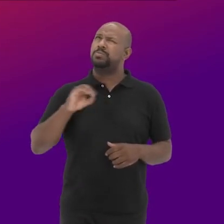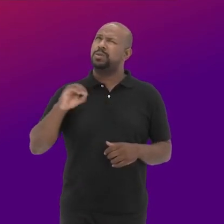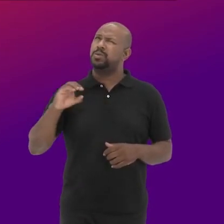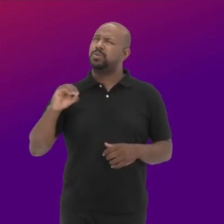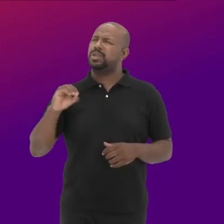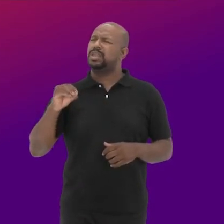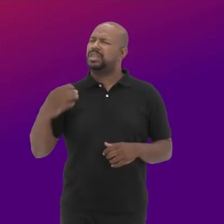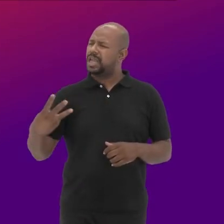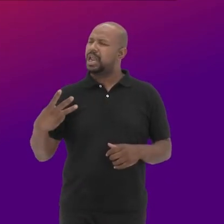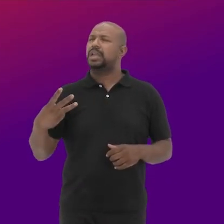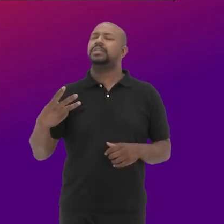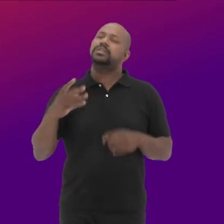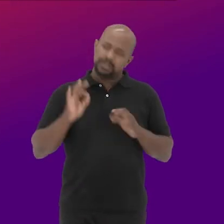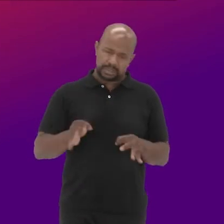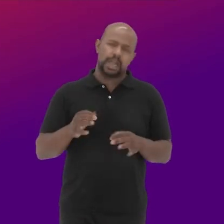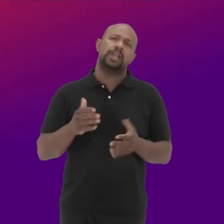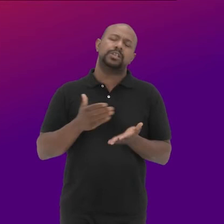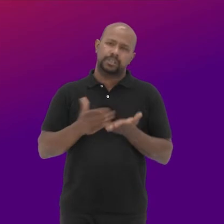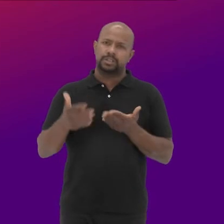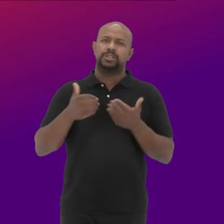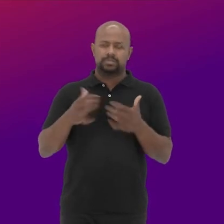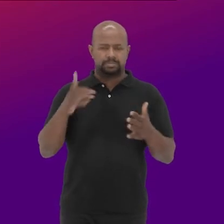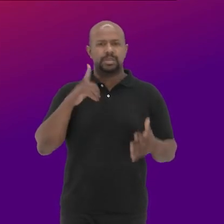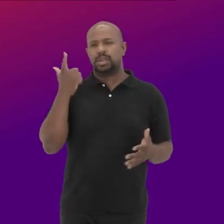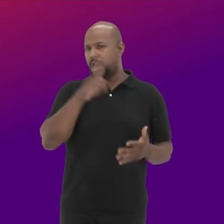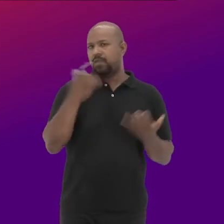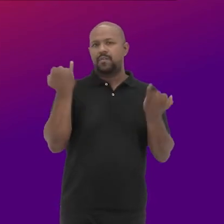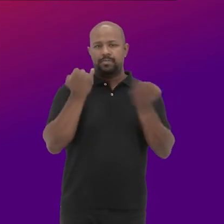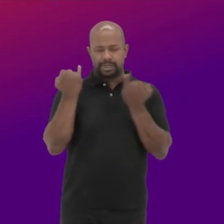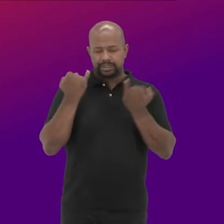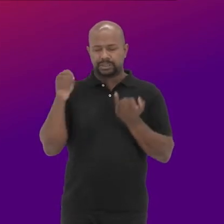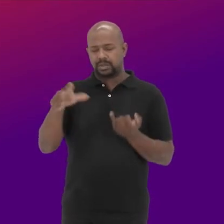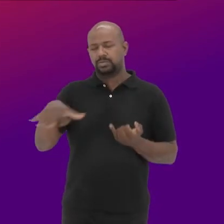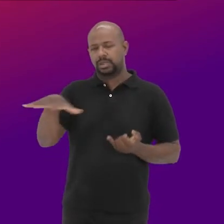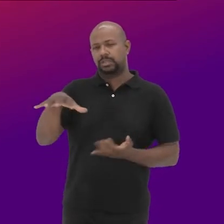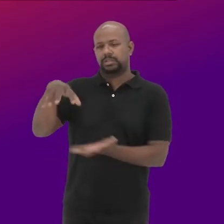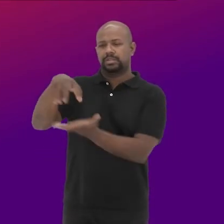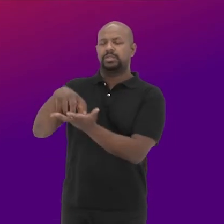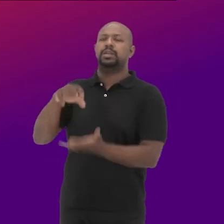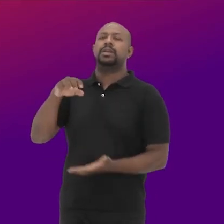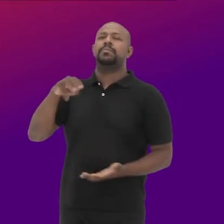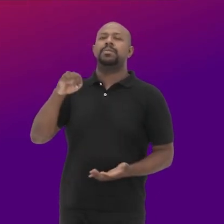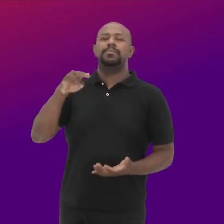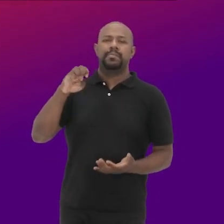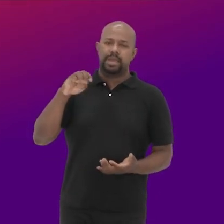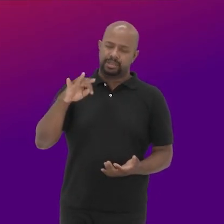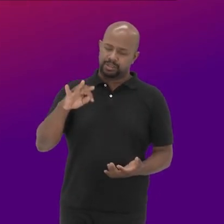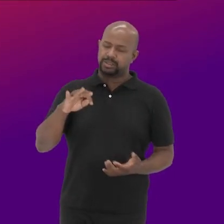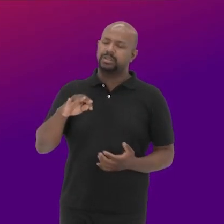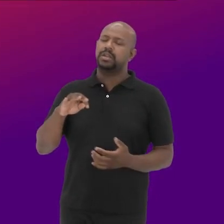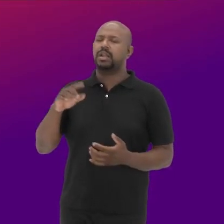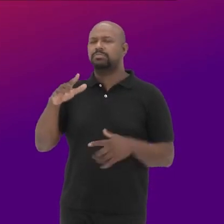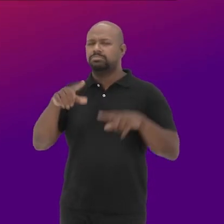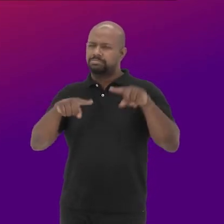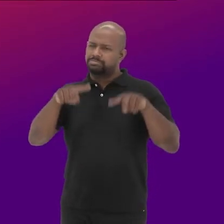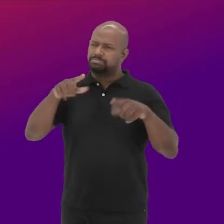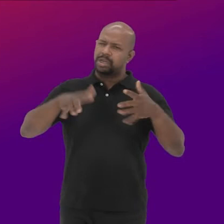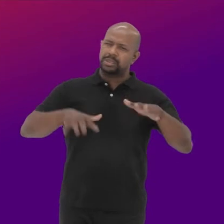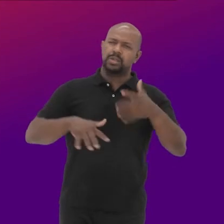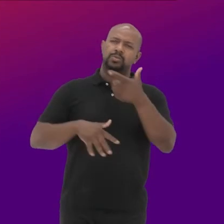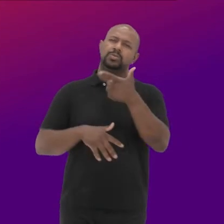2003, que é quando a gente tem, desde então que a gente tem a informação vinda dessa estação do IMET, avaliamos que a média